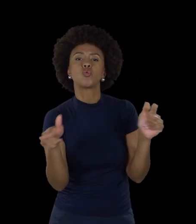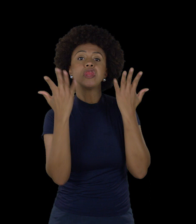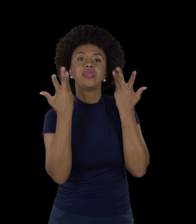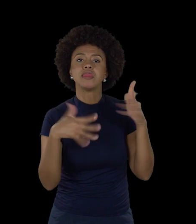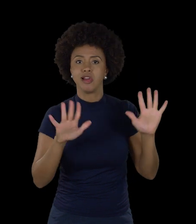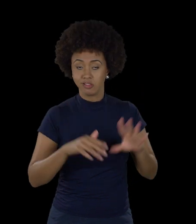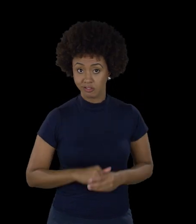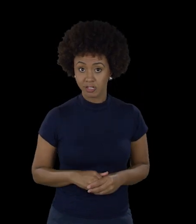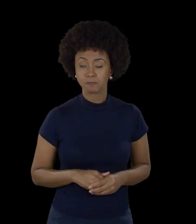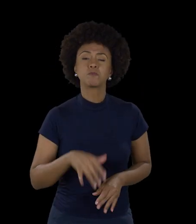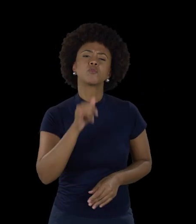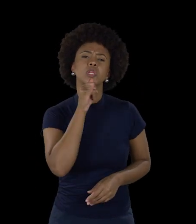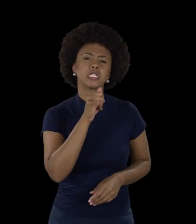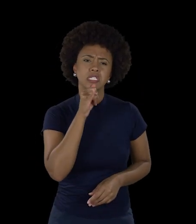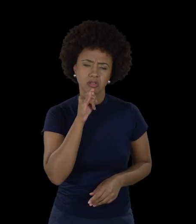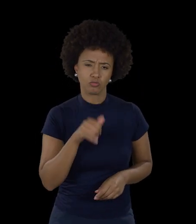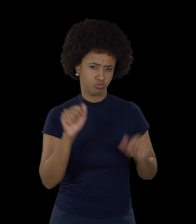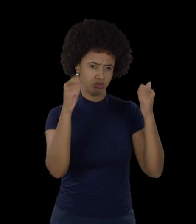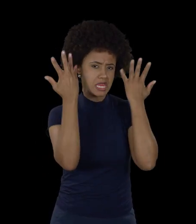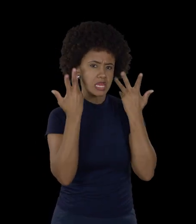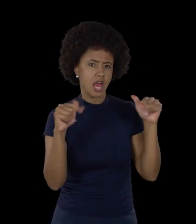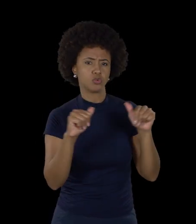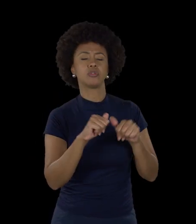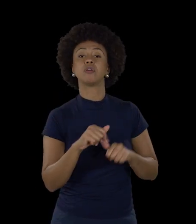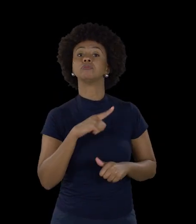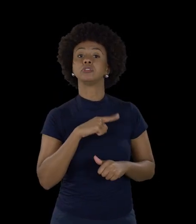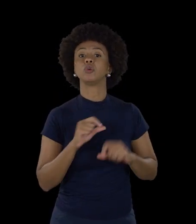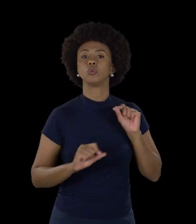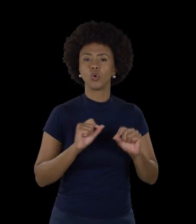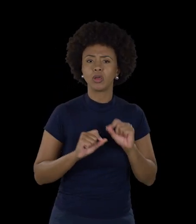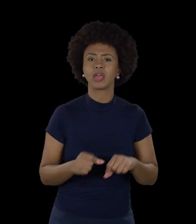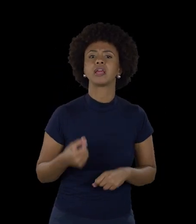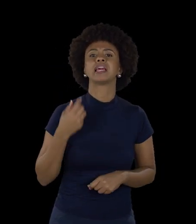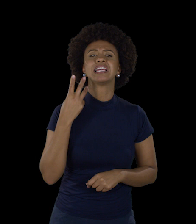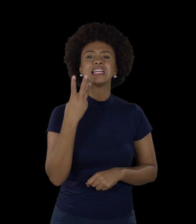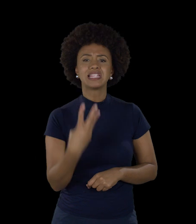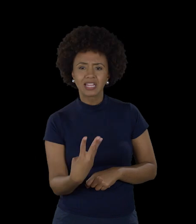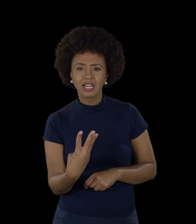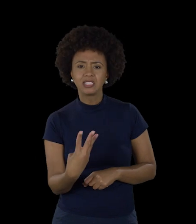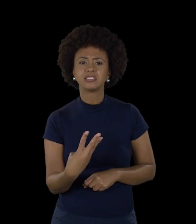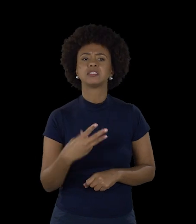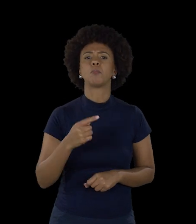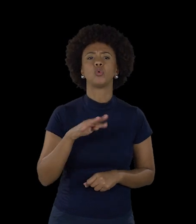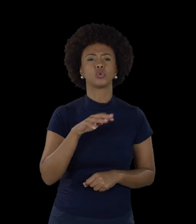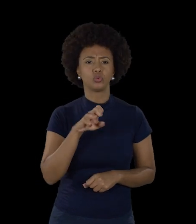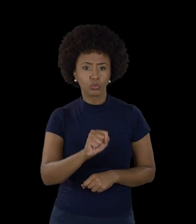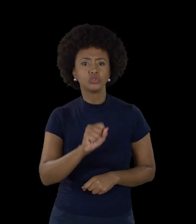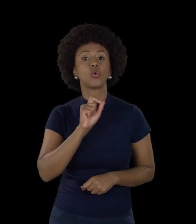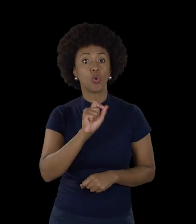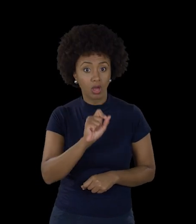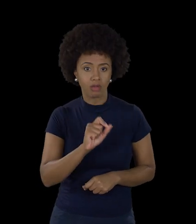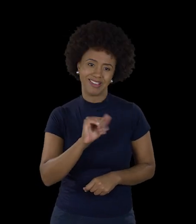dos monumentos naturais e outros. Alguns monumentos naturais, como o dos Três Pontões em